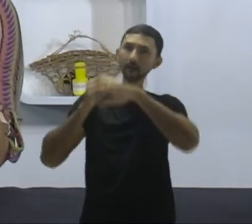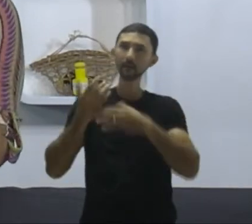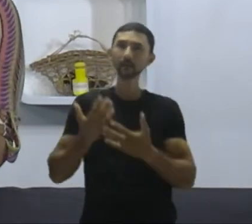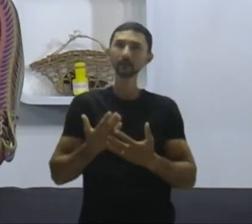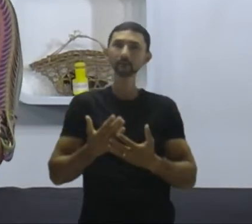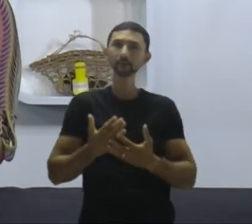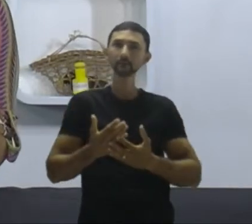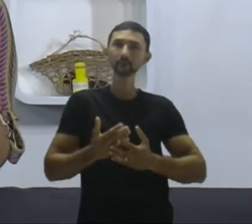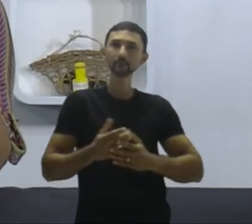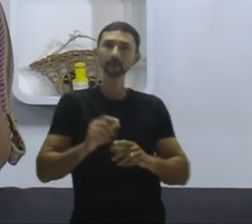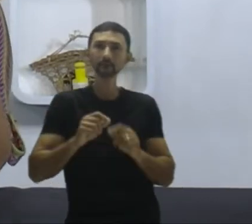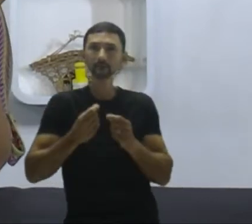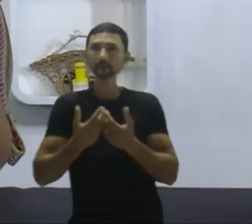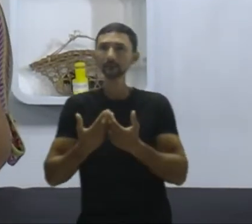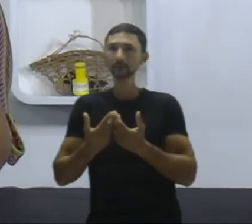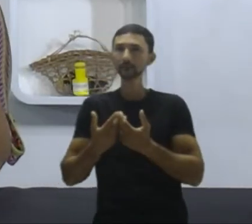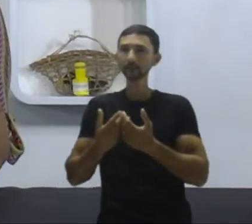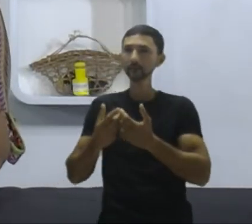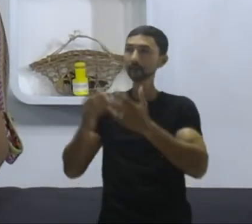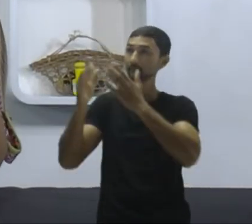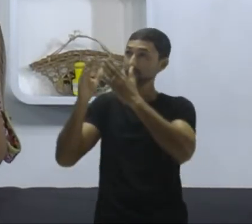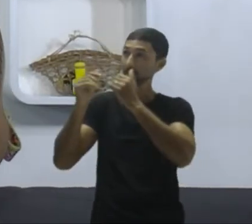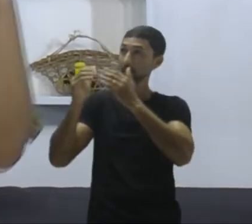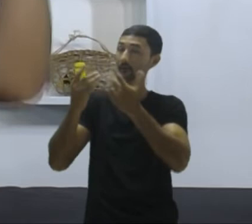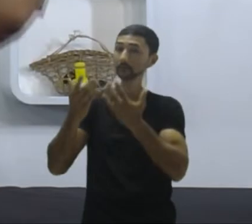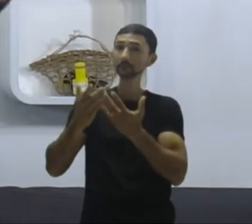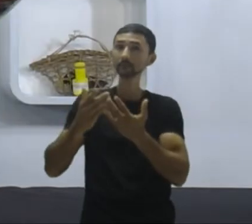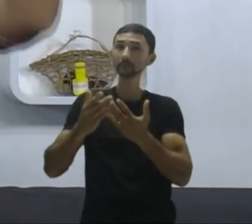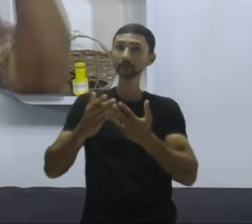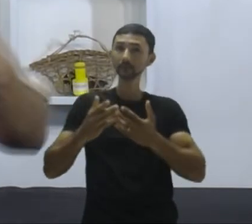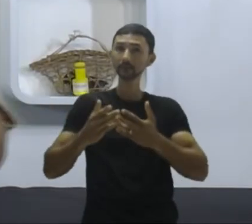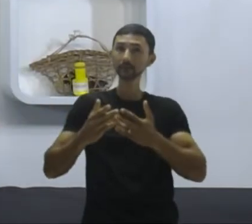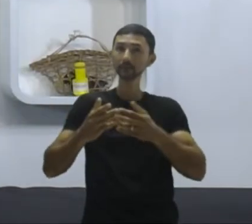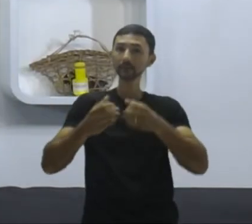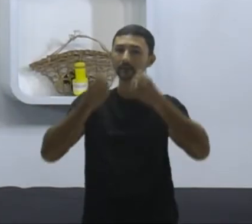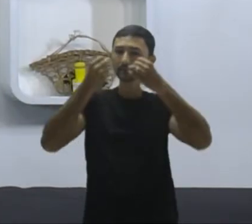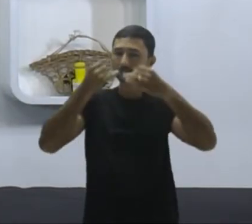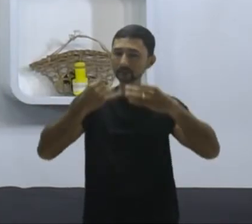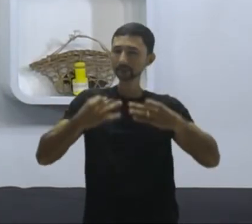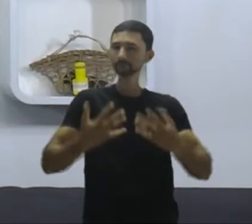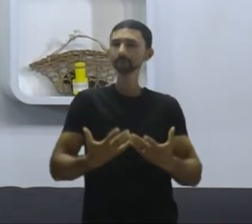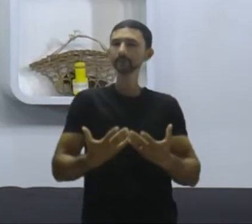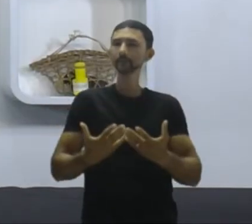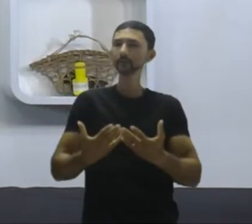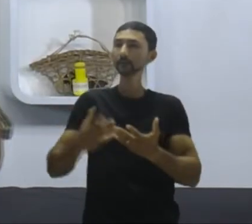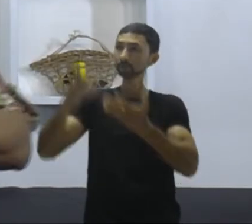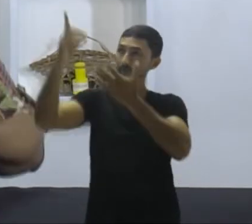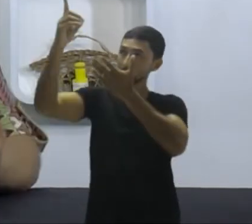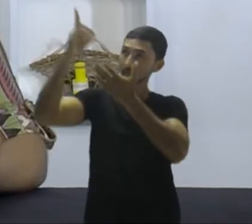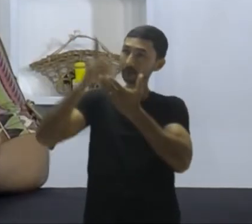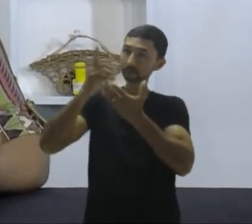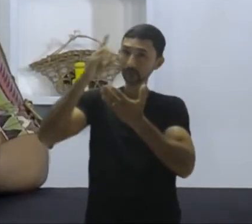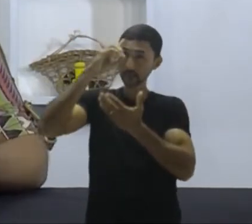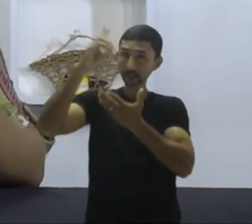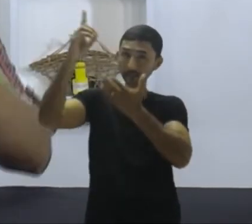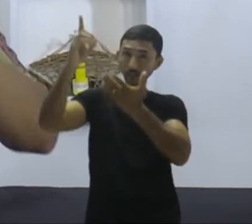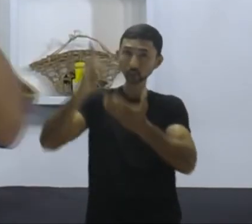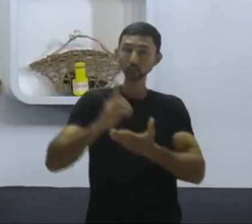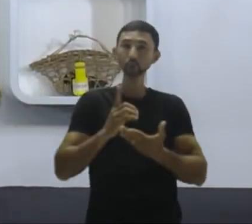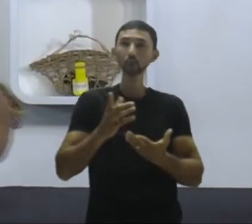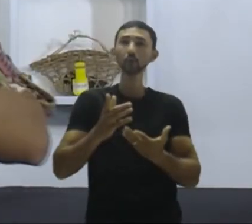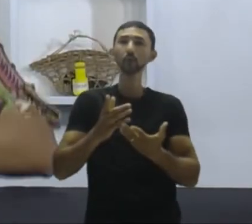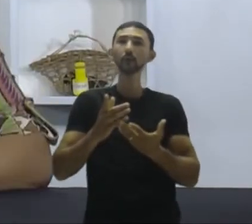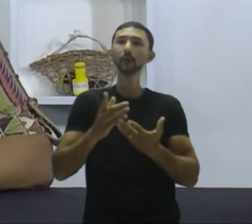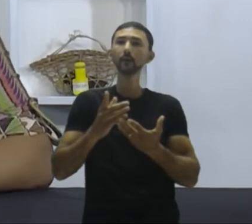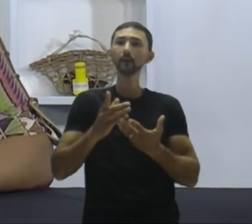a proposição ele apresenta do que ele vai falar, e na invocação, então, ele pede esse auxílio às Tágides